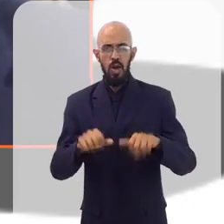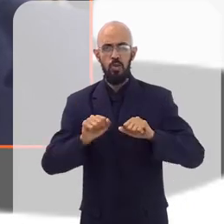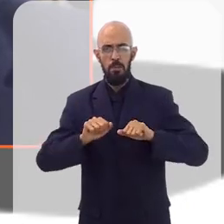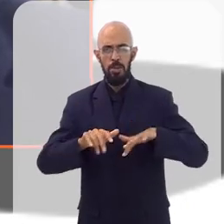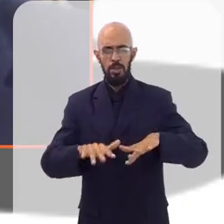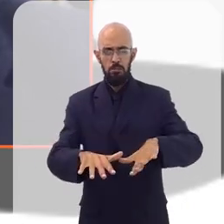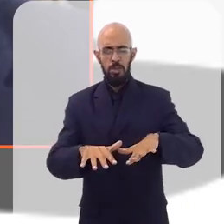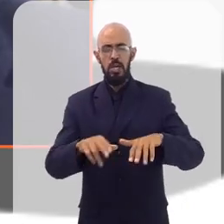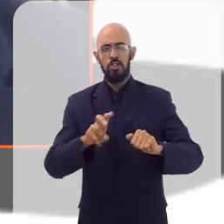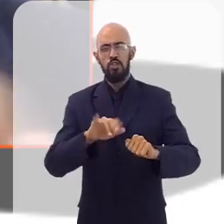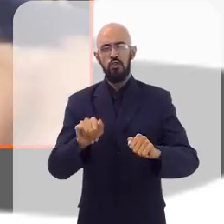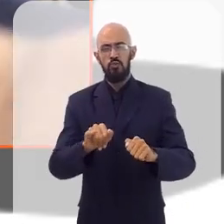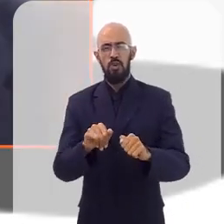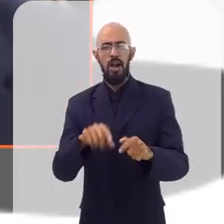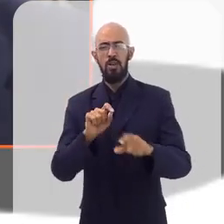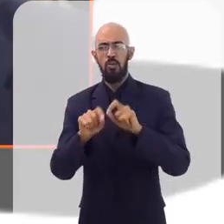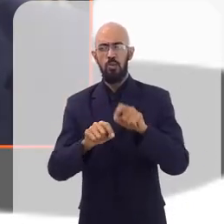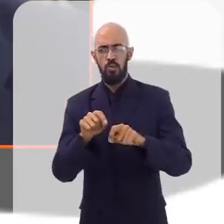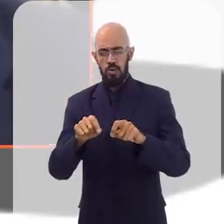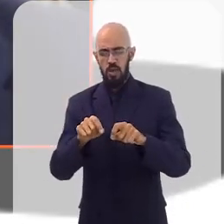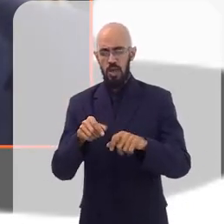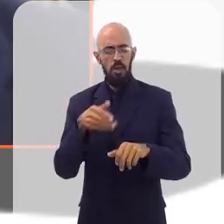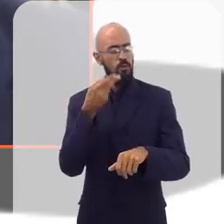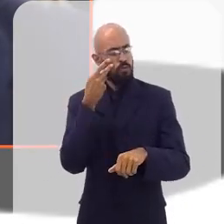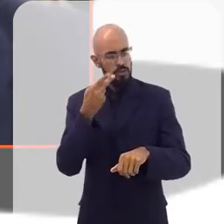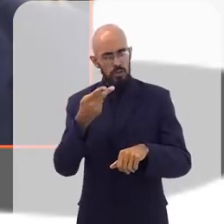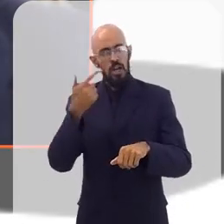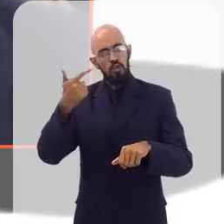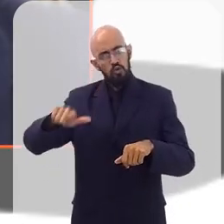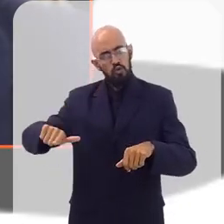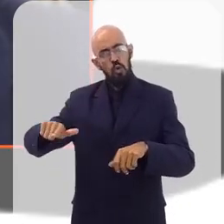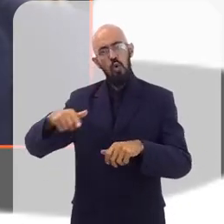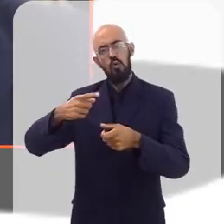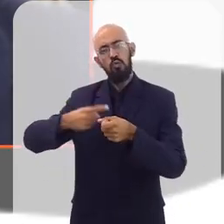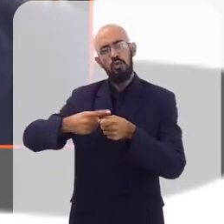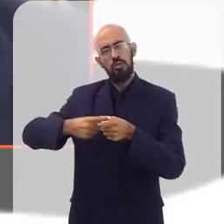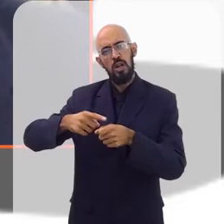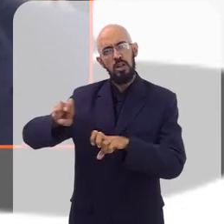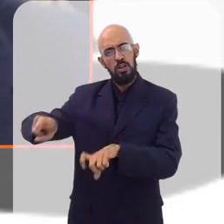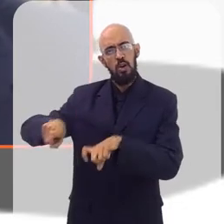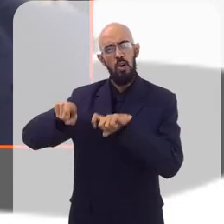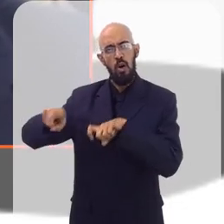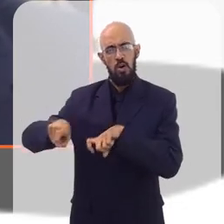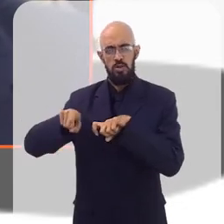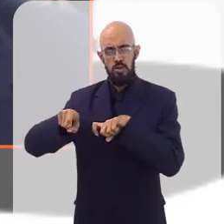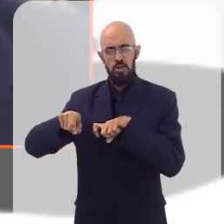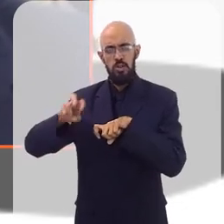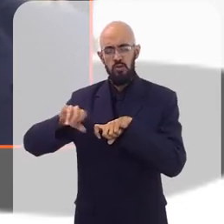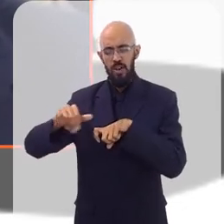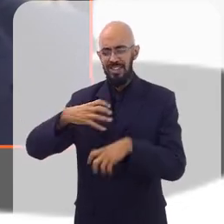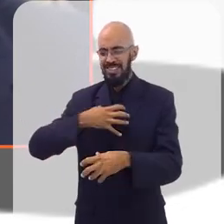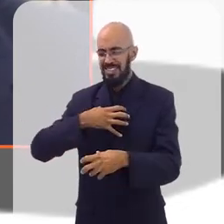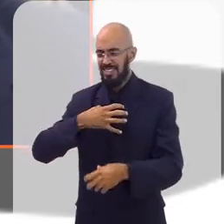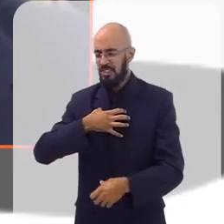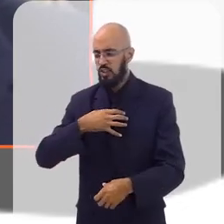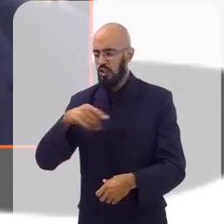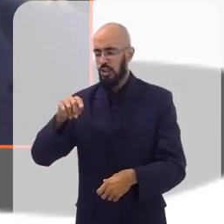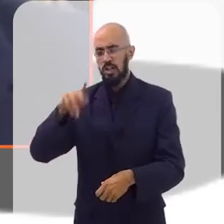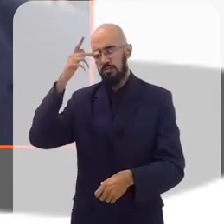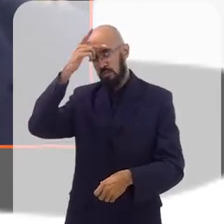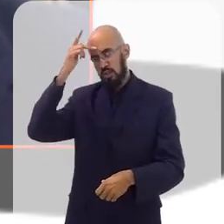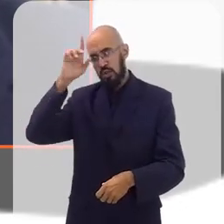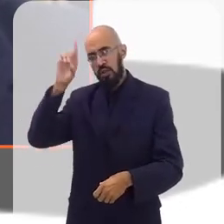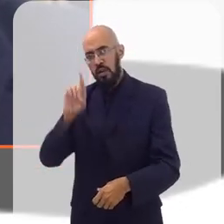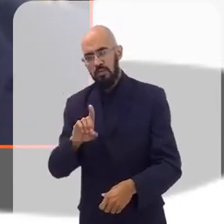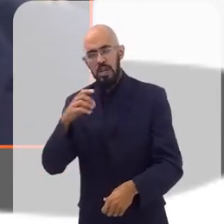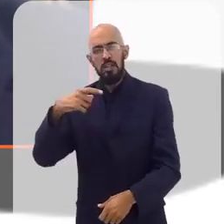a gente vai voltar a atuar no campo ou seja nós vamos nos locais para sentir aquilo